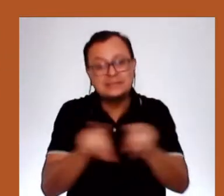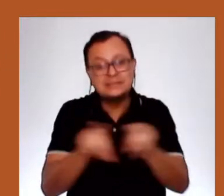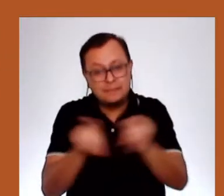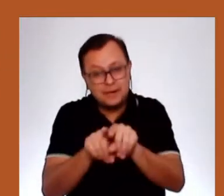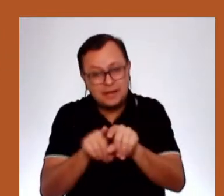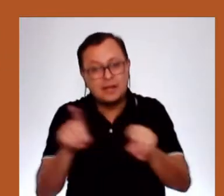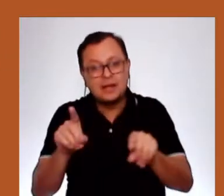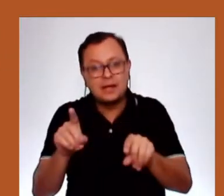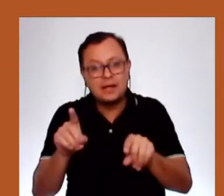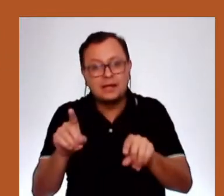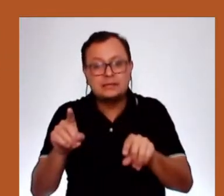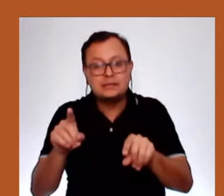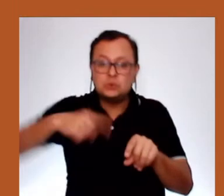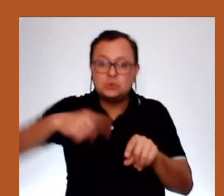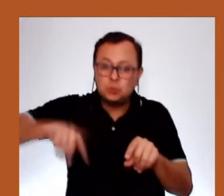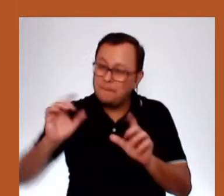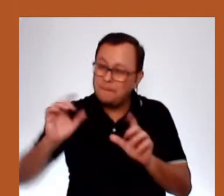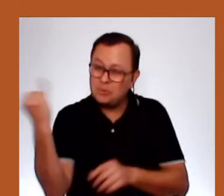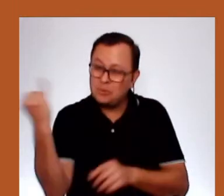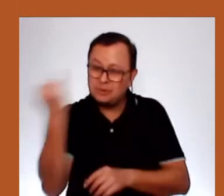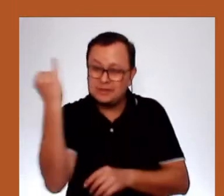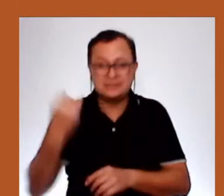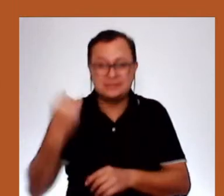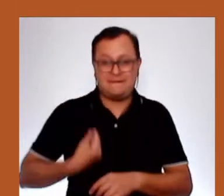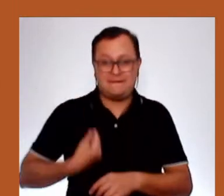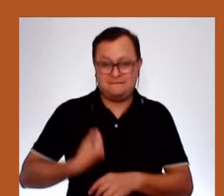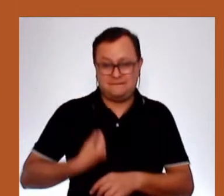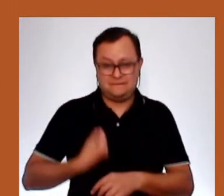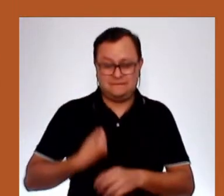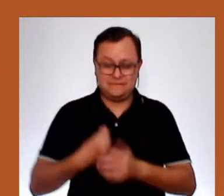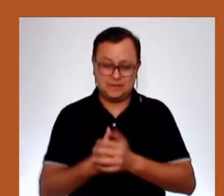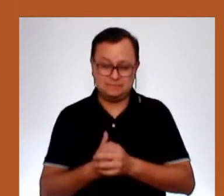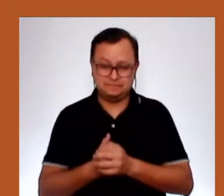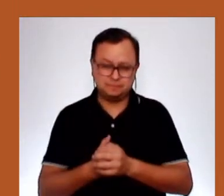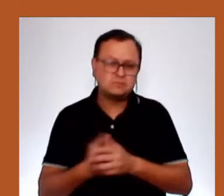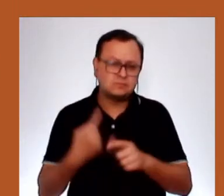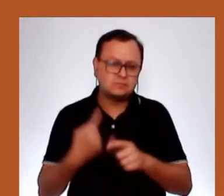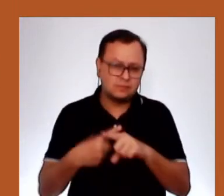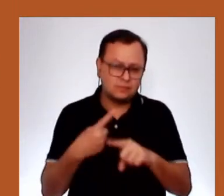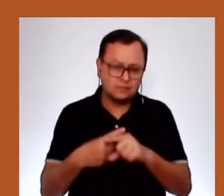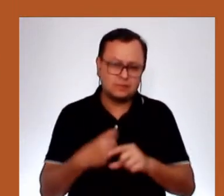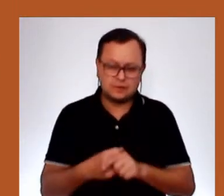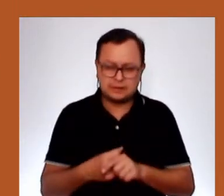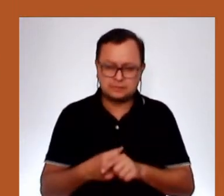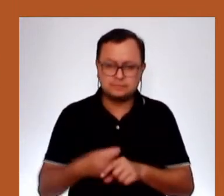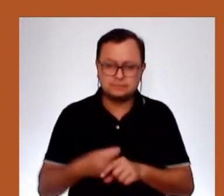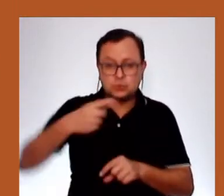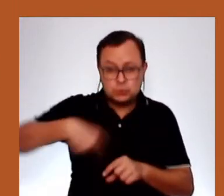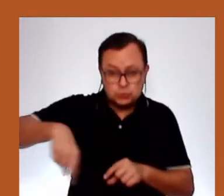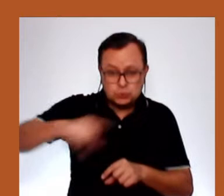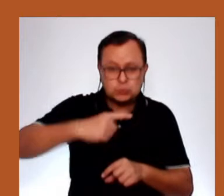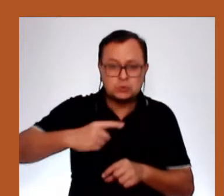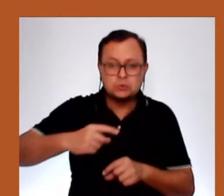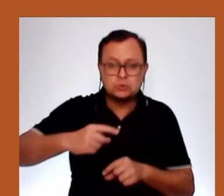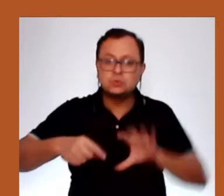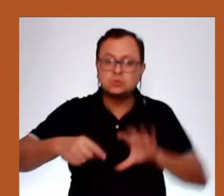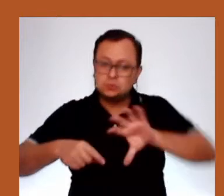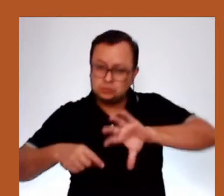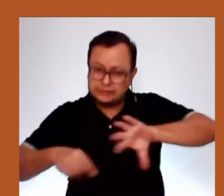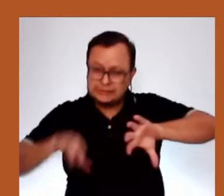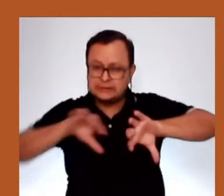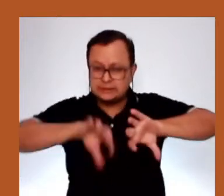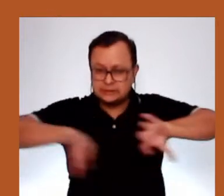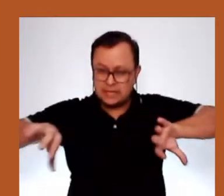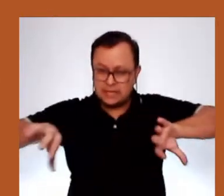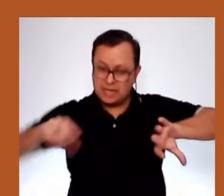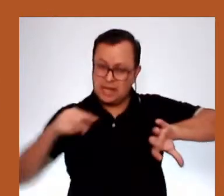vida para você, sabe? Então, a gente não tem como separar esse lado